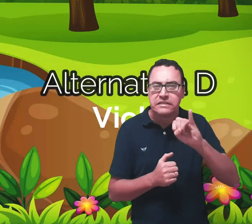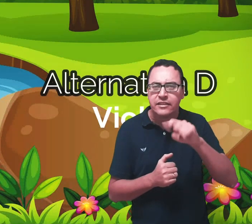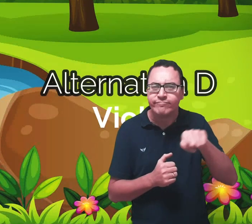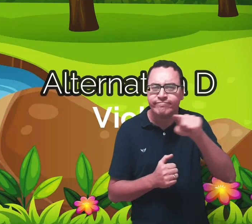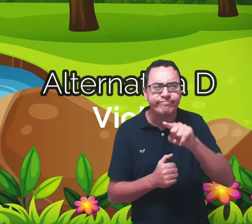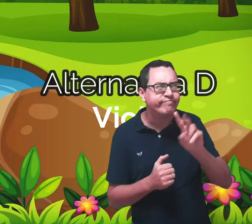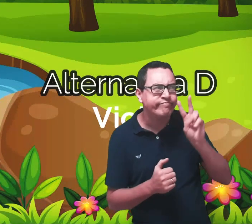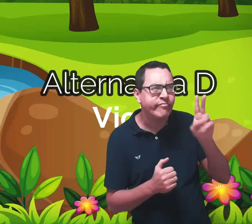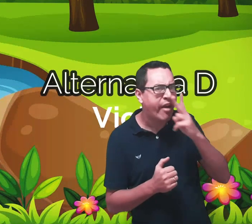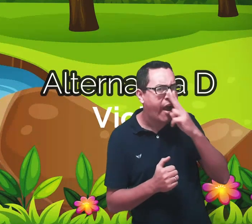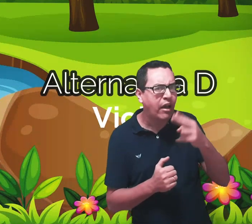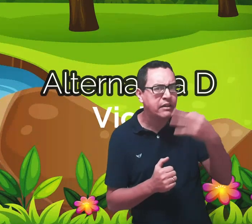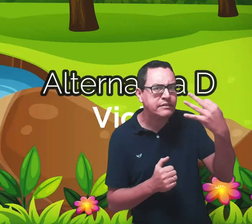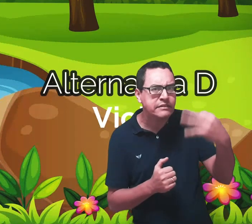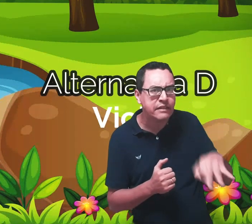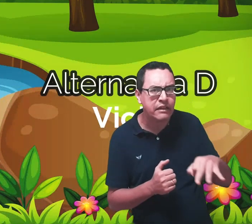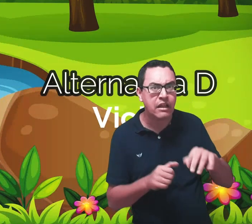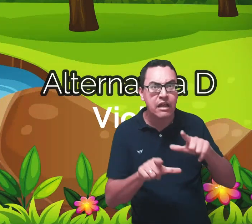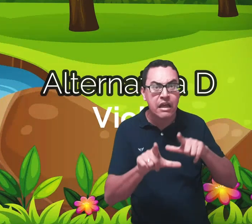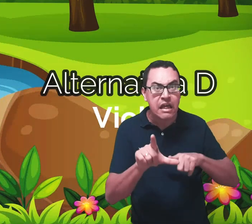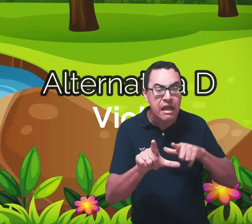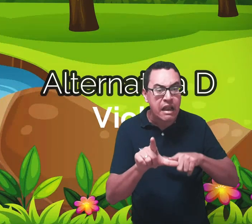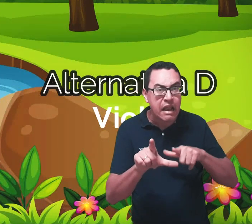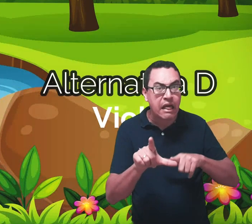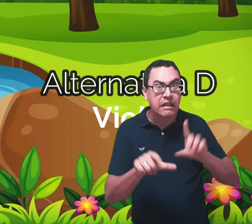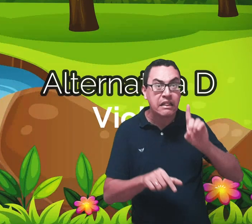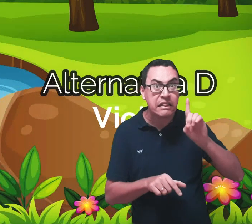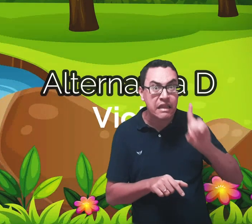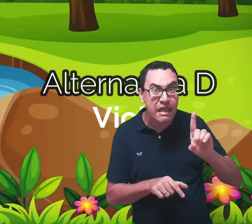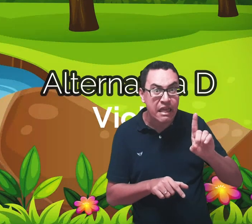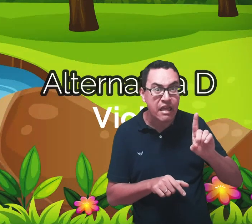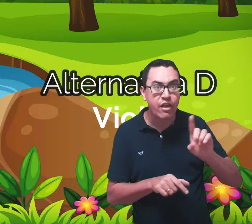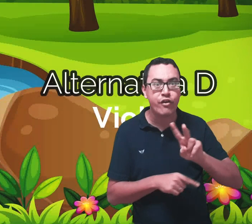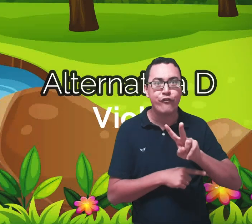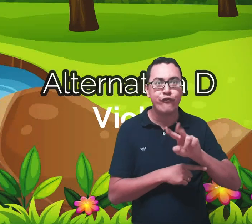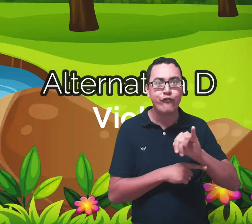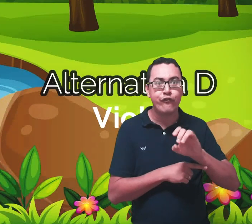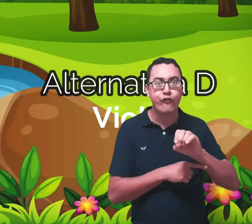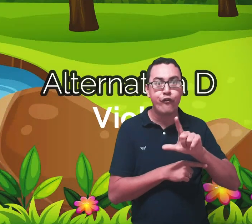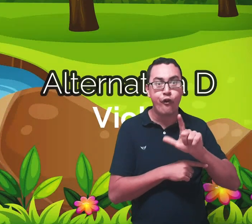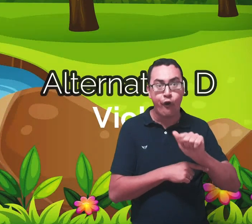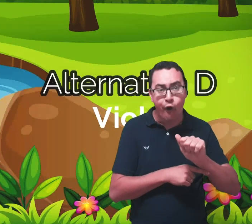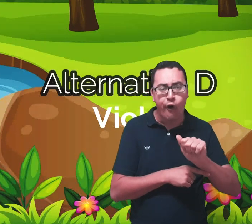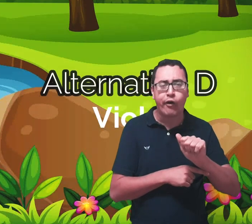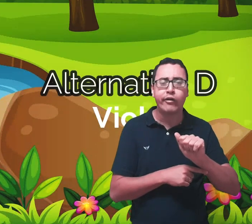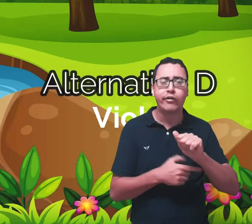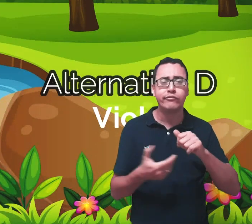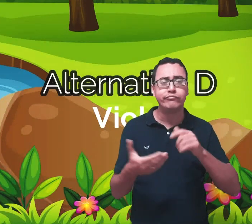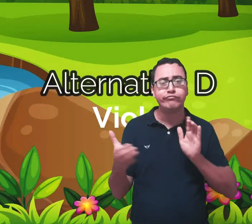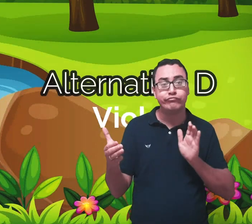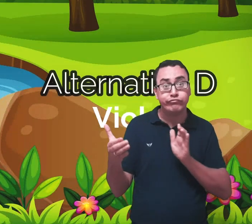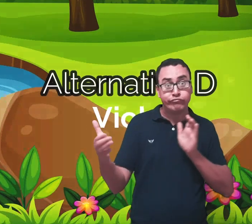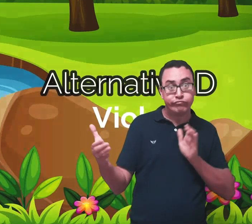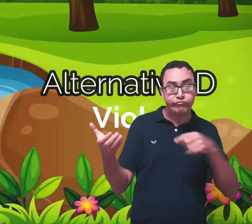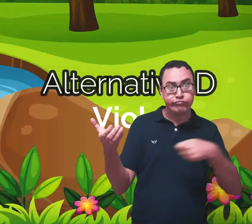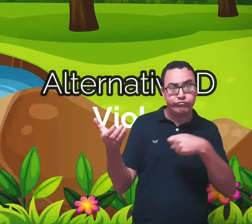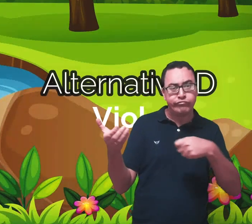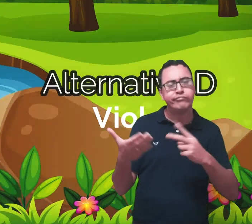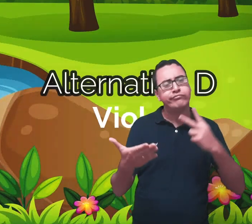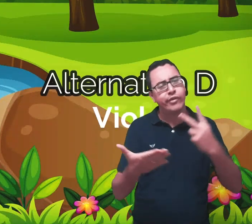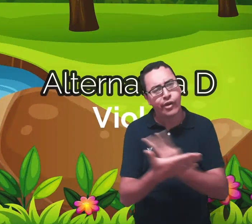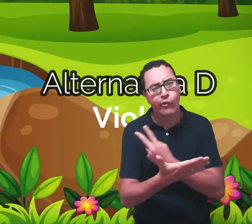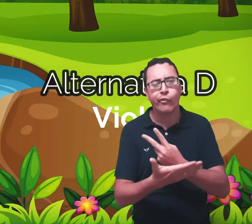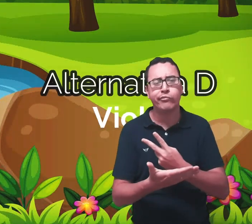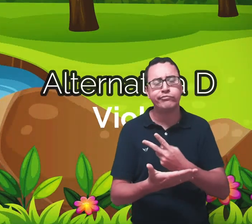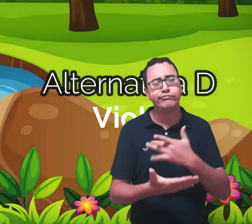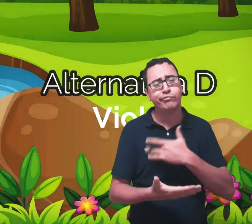Se você acha que a alternativa certa é a letra D, viola, você errou. Que pena! A resposta certa